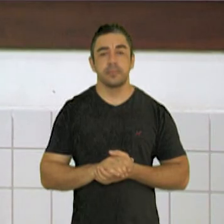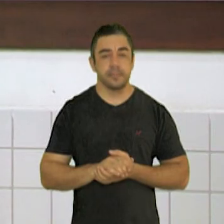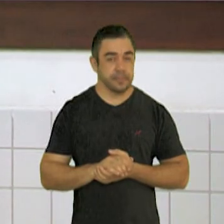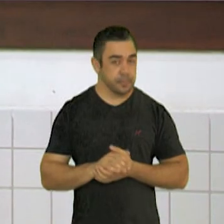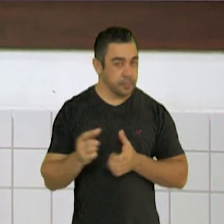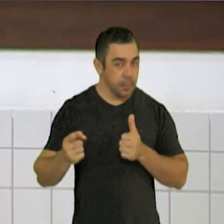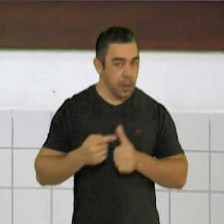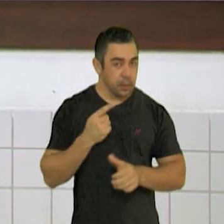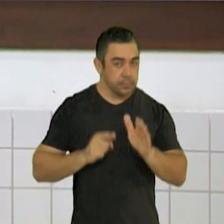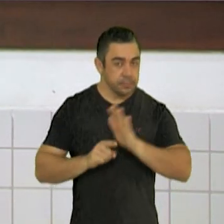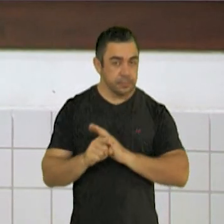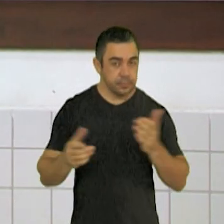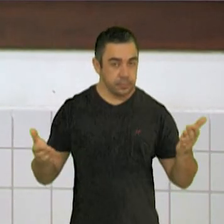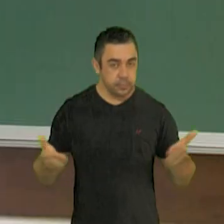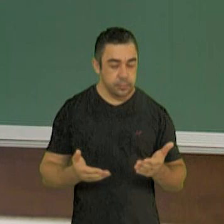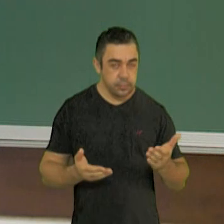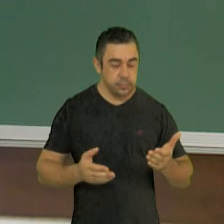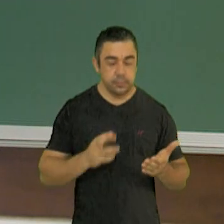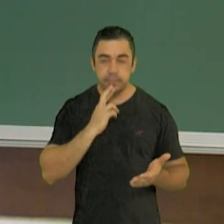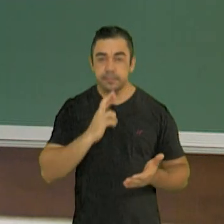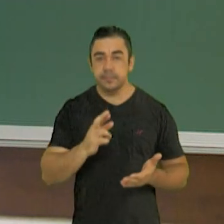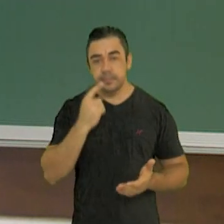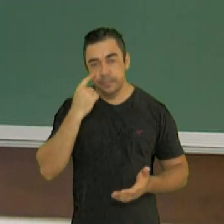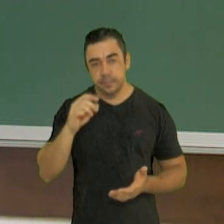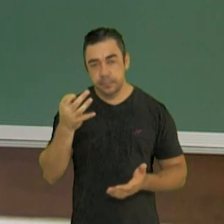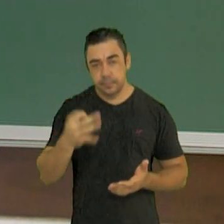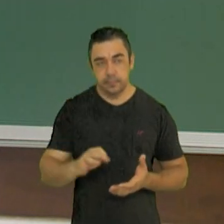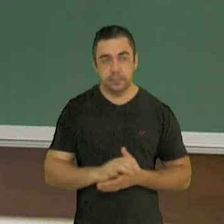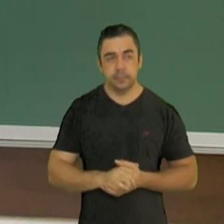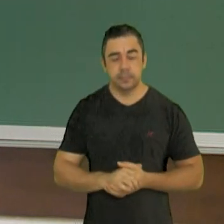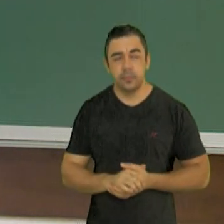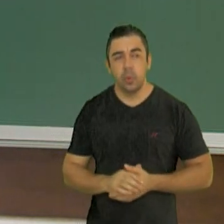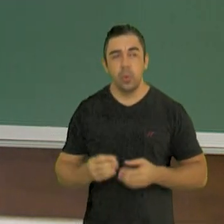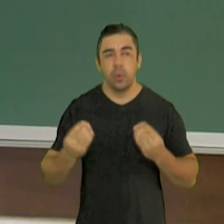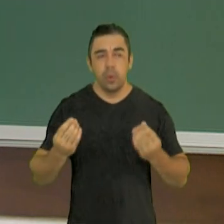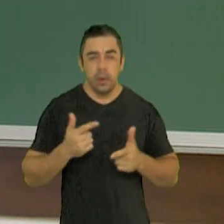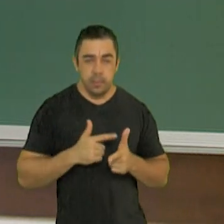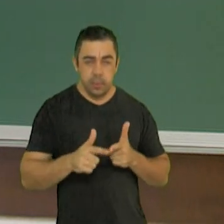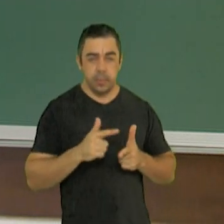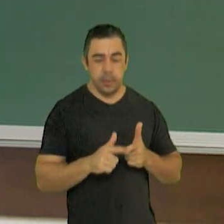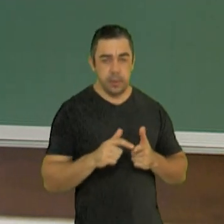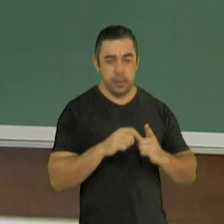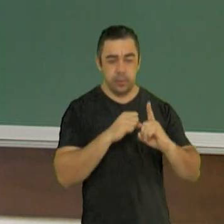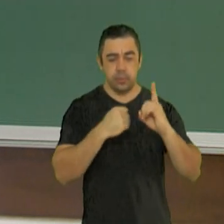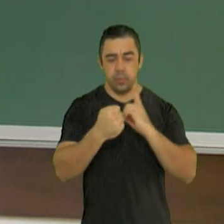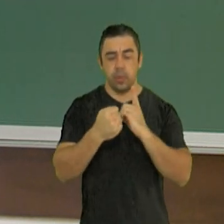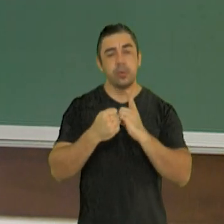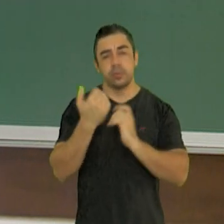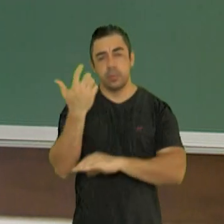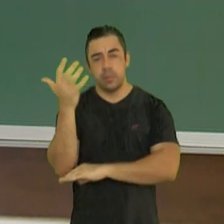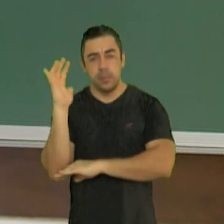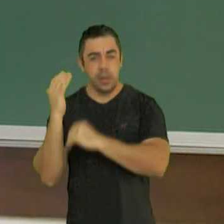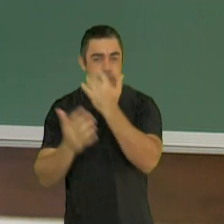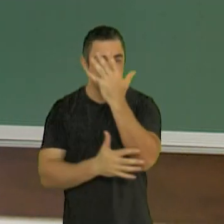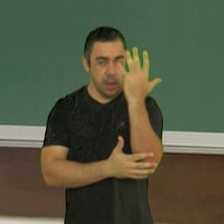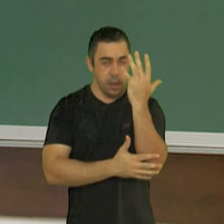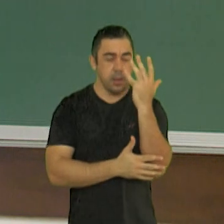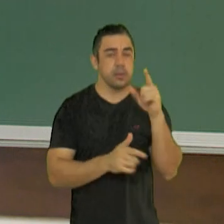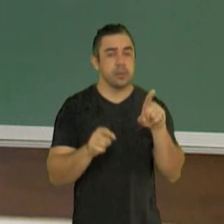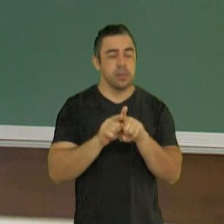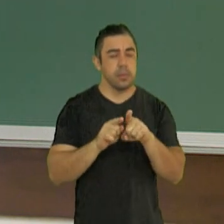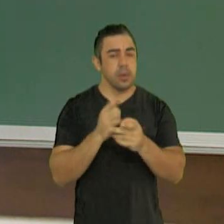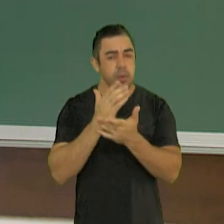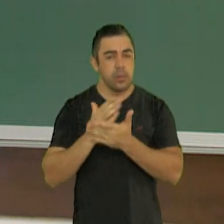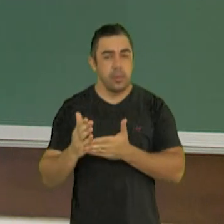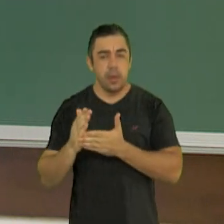Primeiro quiz do dia, vamos à resposta correta. Podemos considerar que os problemas socioambientais na Europa tiveram seu